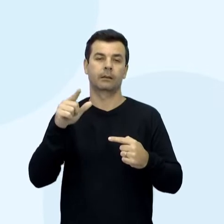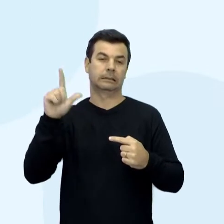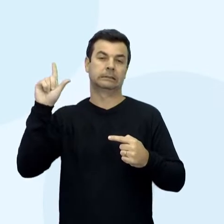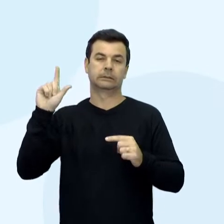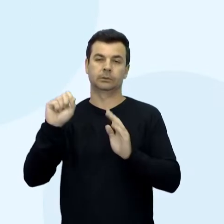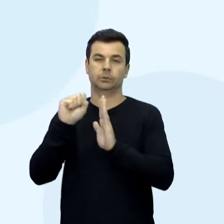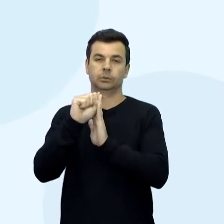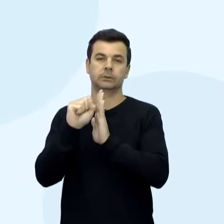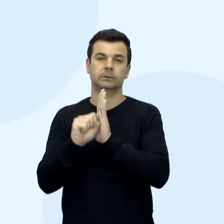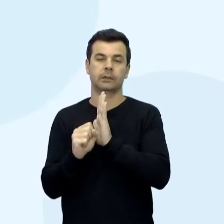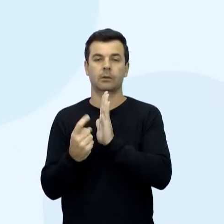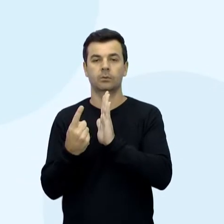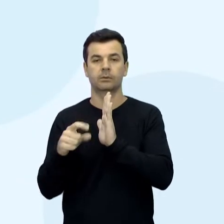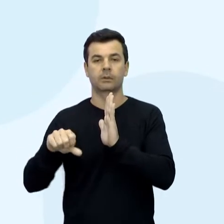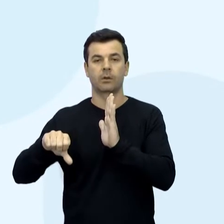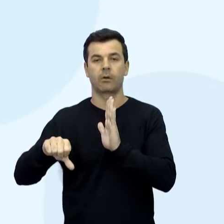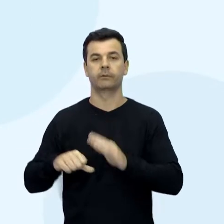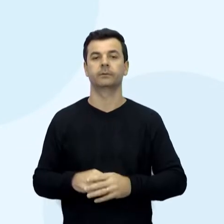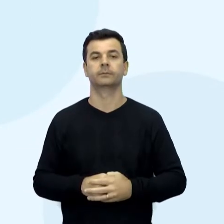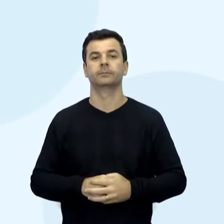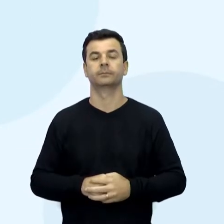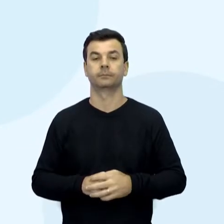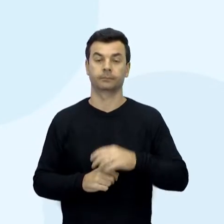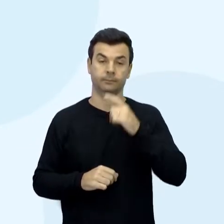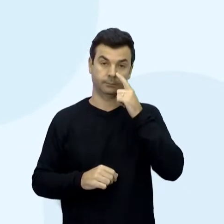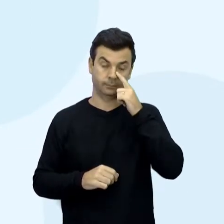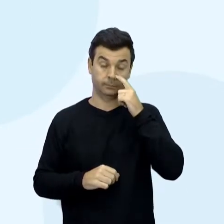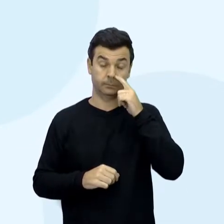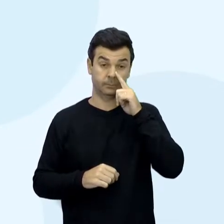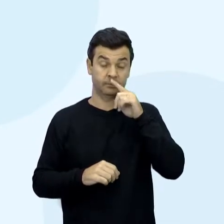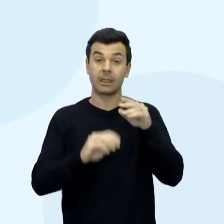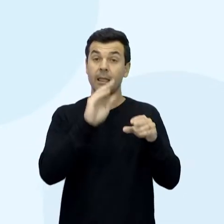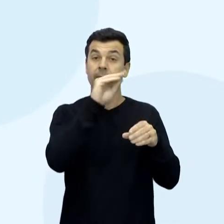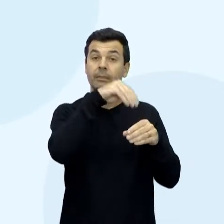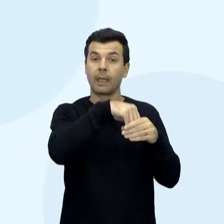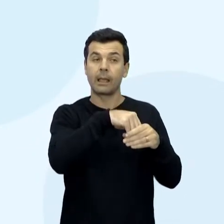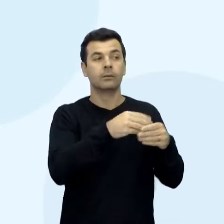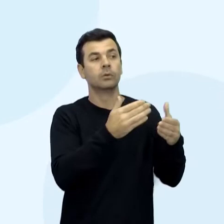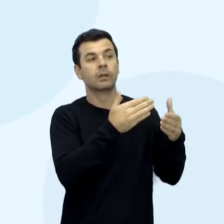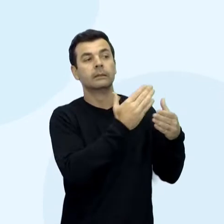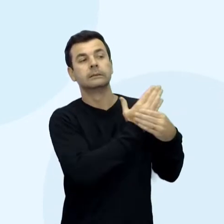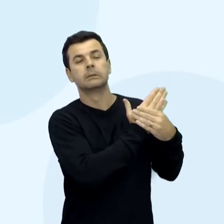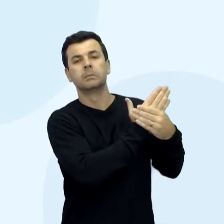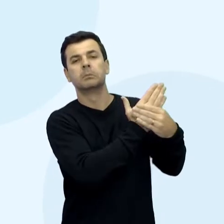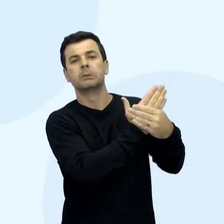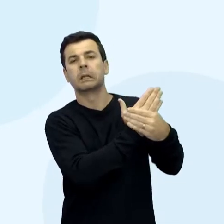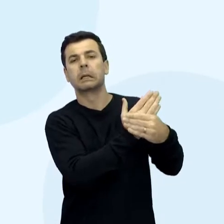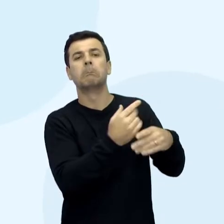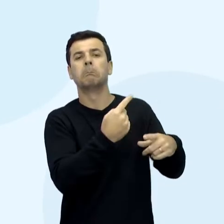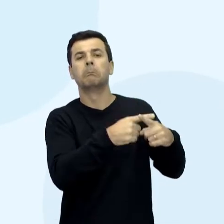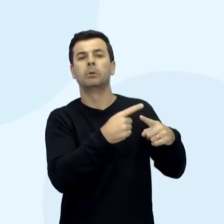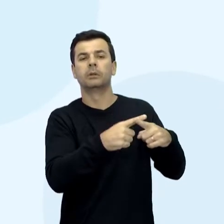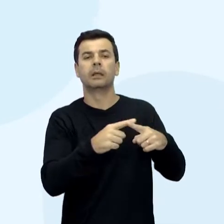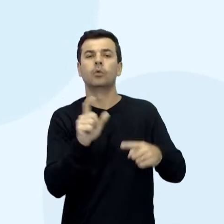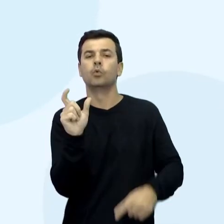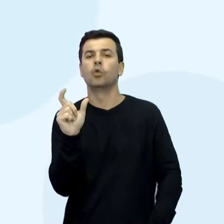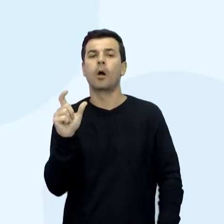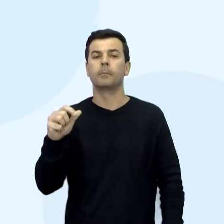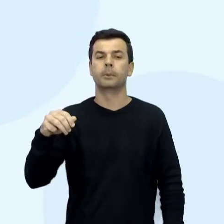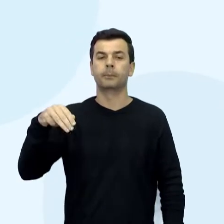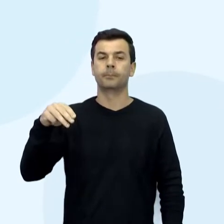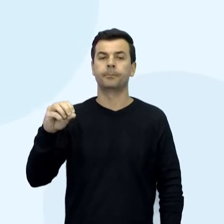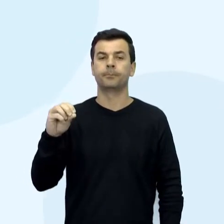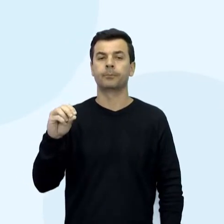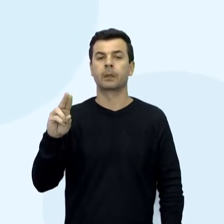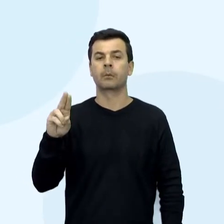XIX. E o que tinha aí nessa biblioteca de Alexandria para a gente chamar ela de Museum, tá? Ela tinha